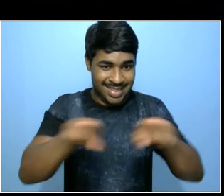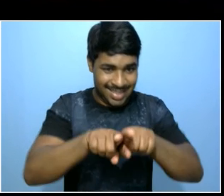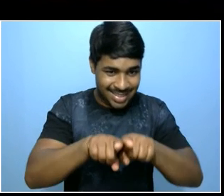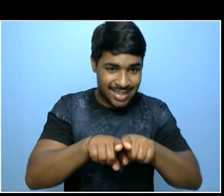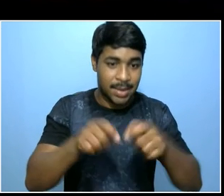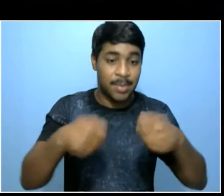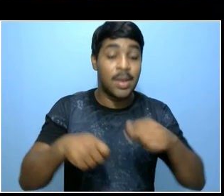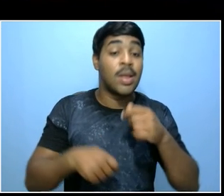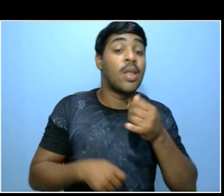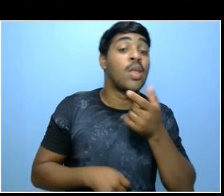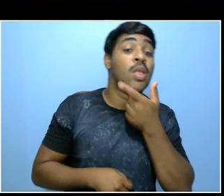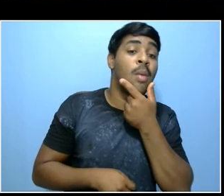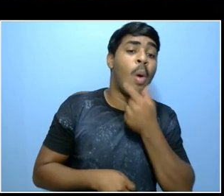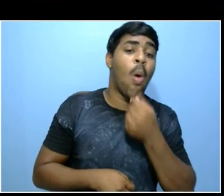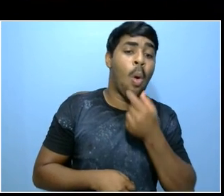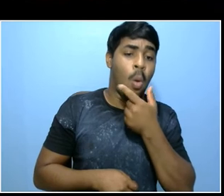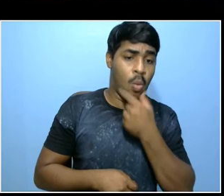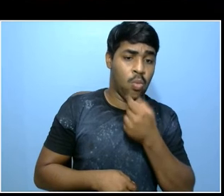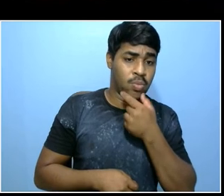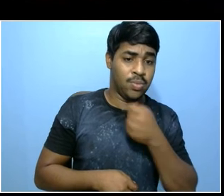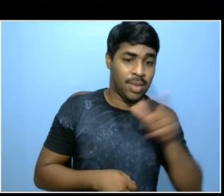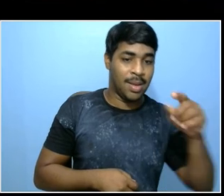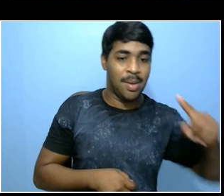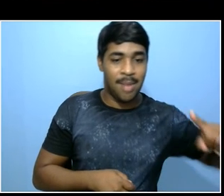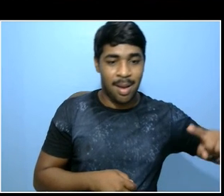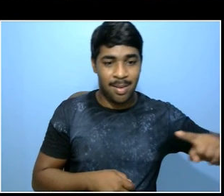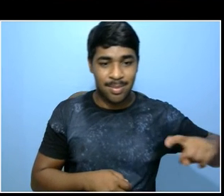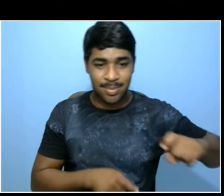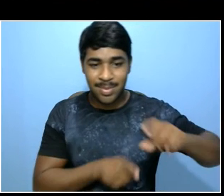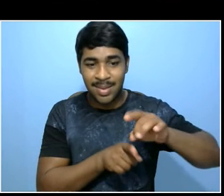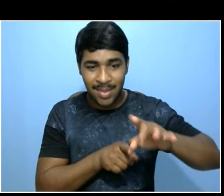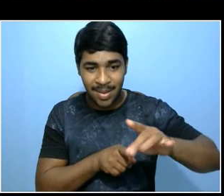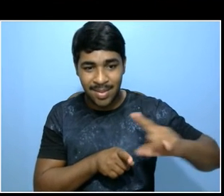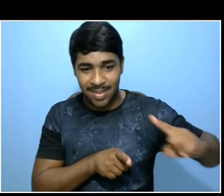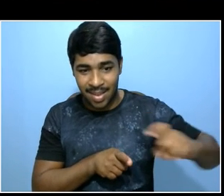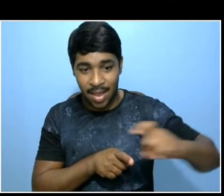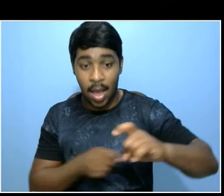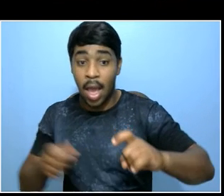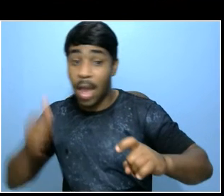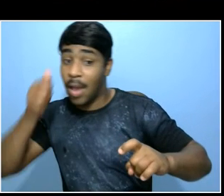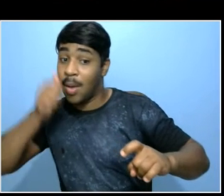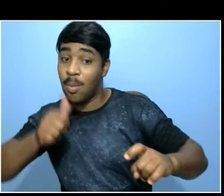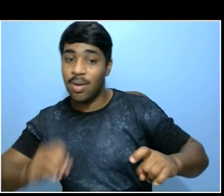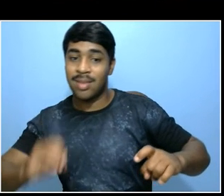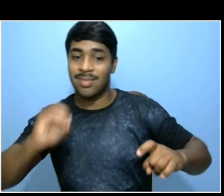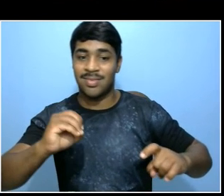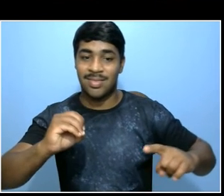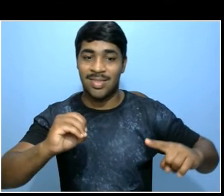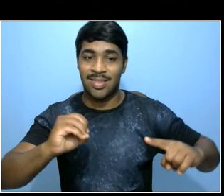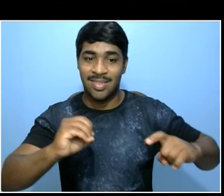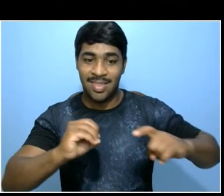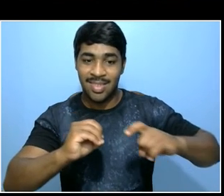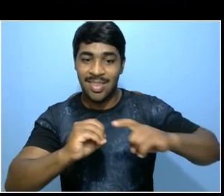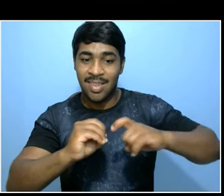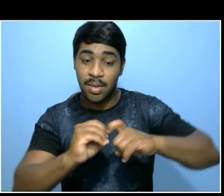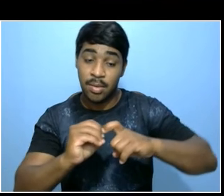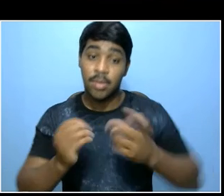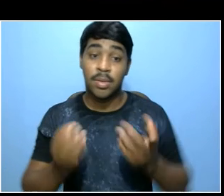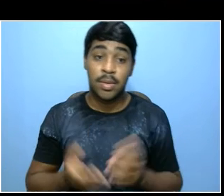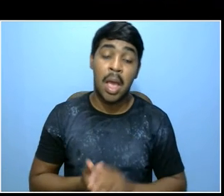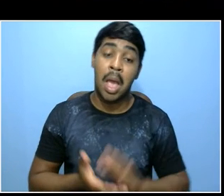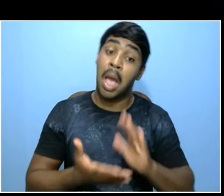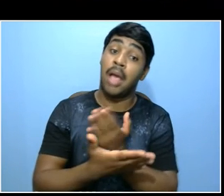masculino vai contribuir com o espermatozoide, o feminino vai contribuir com o óvulo, tá? A não ser quando são indivíduos hermafroditas, que no